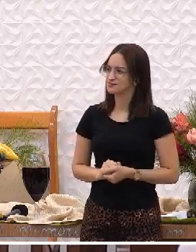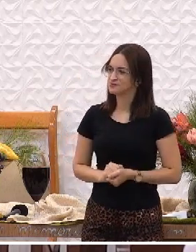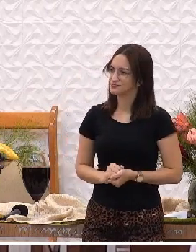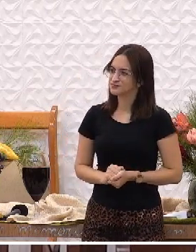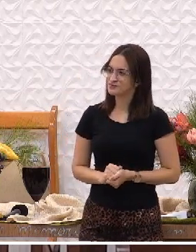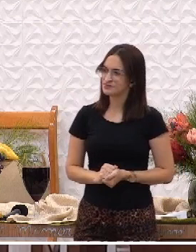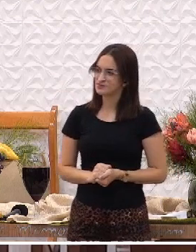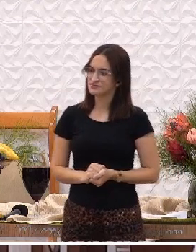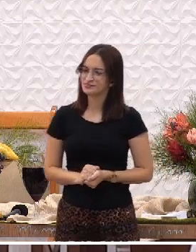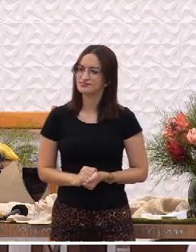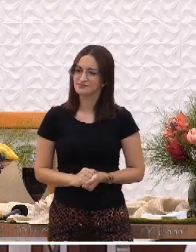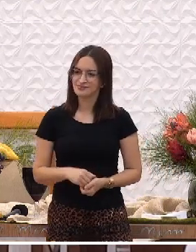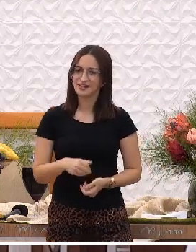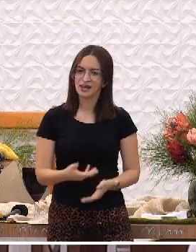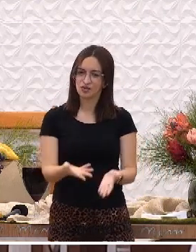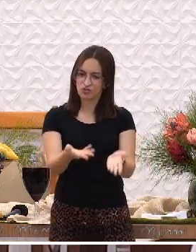Mari?